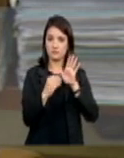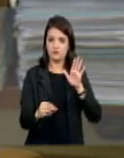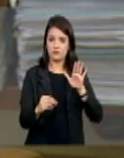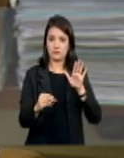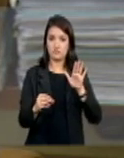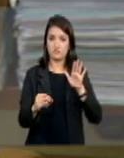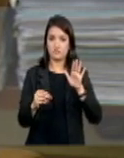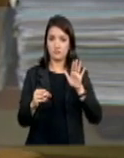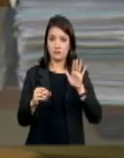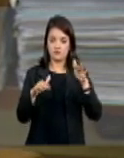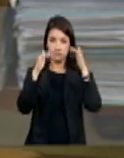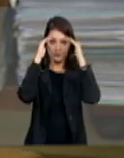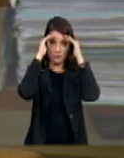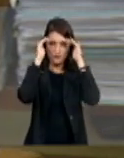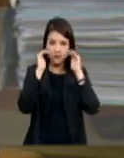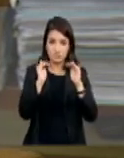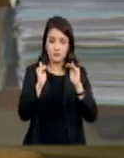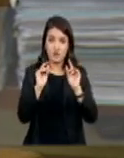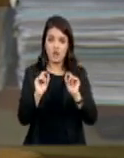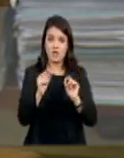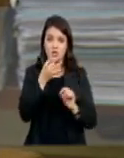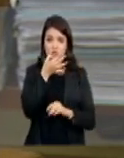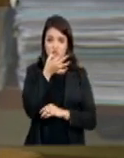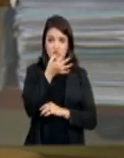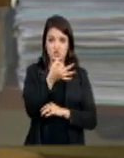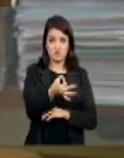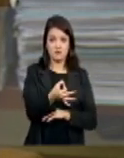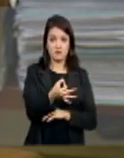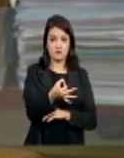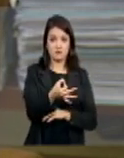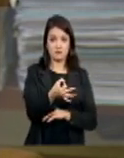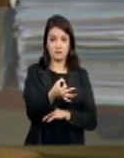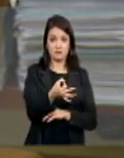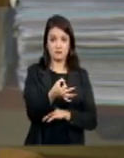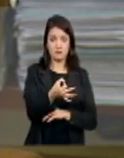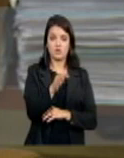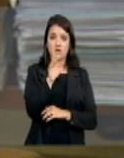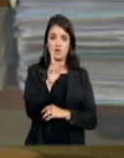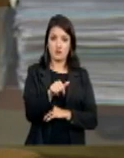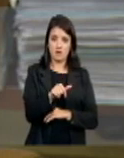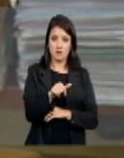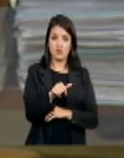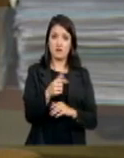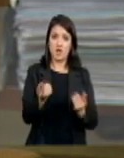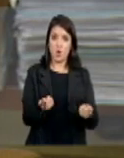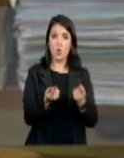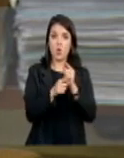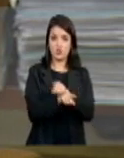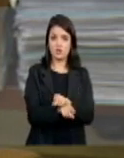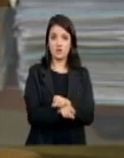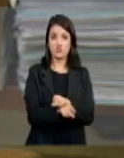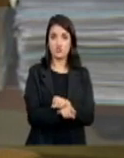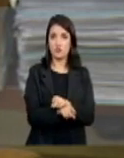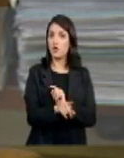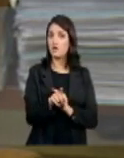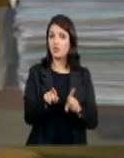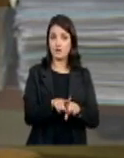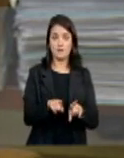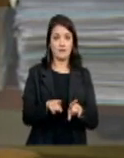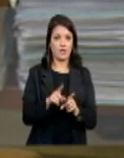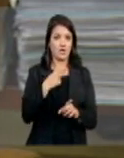roló é a sugestão que seria paradoxal contraditório e mesmo inaceitável